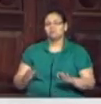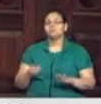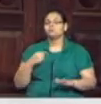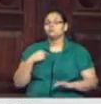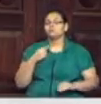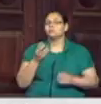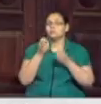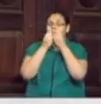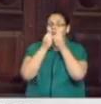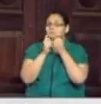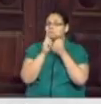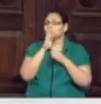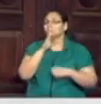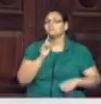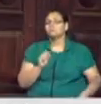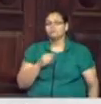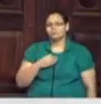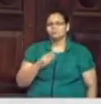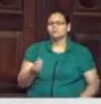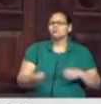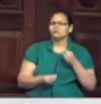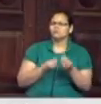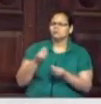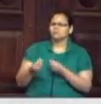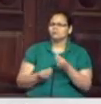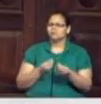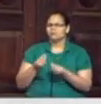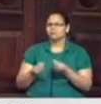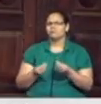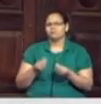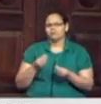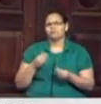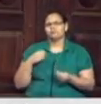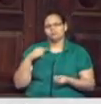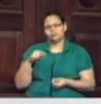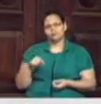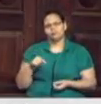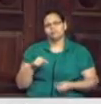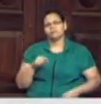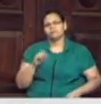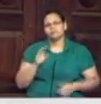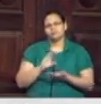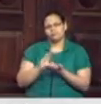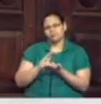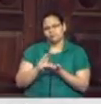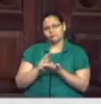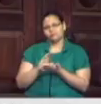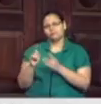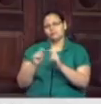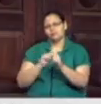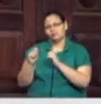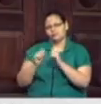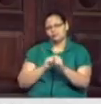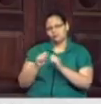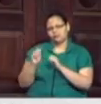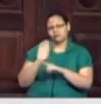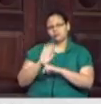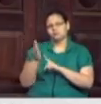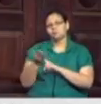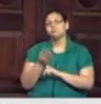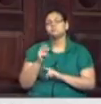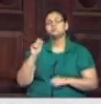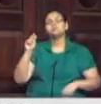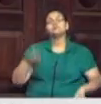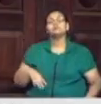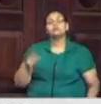seguinte: como ficará o funcionamento deste órgão colegiado de Estado no Rio de Janeiro, que é o Conselho Estadual de Economia Solidária? A quem ele